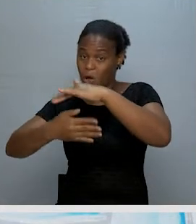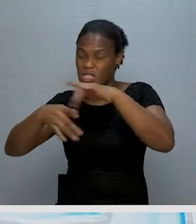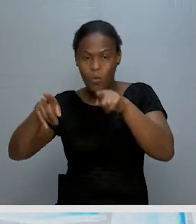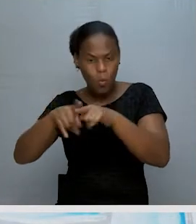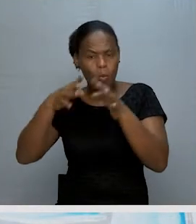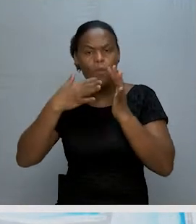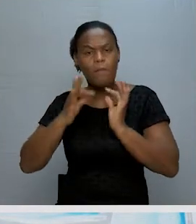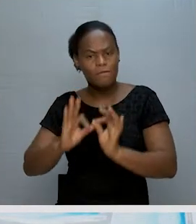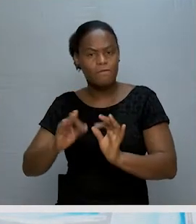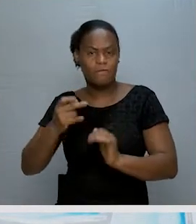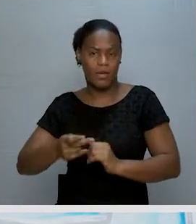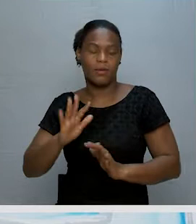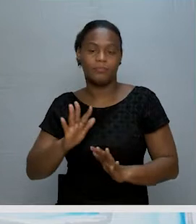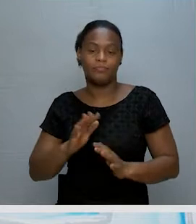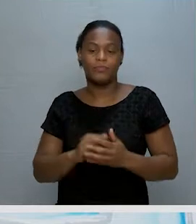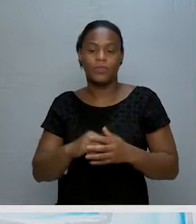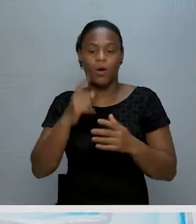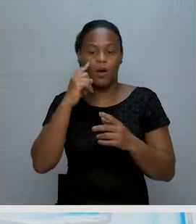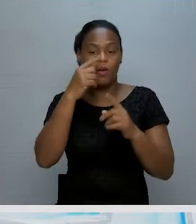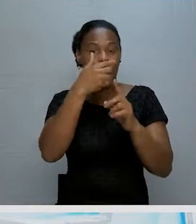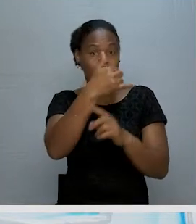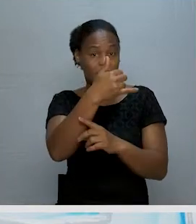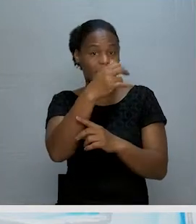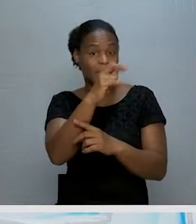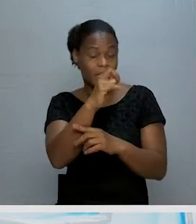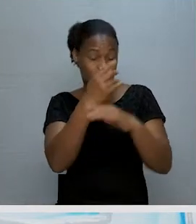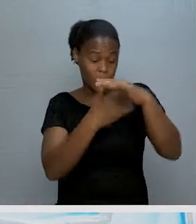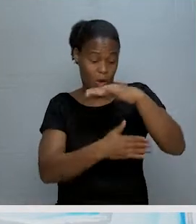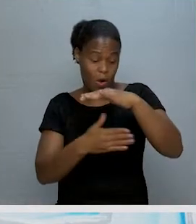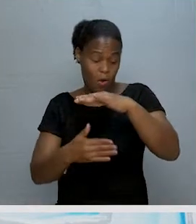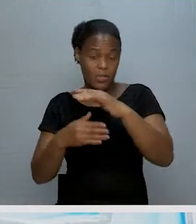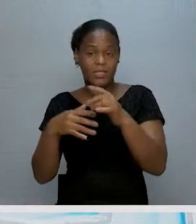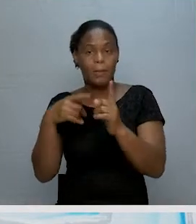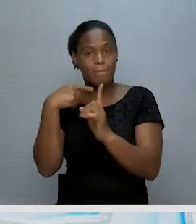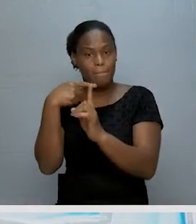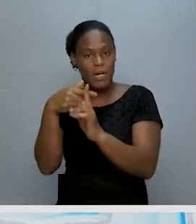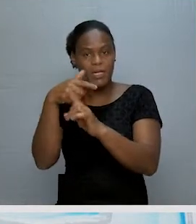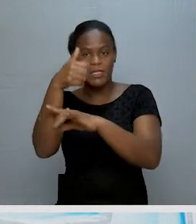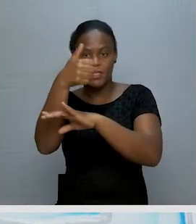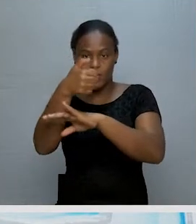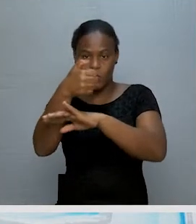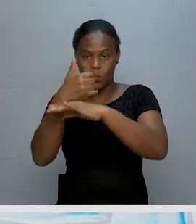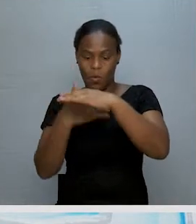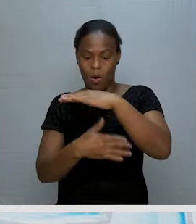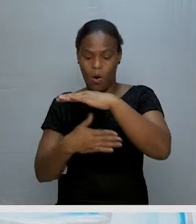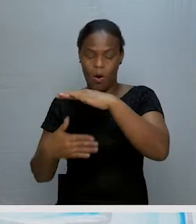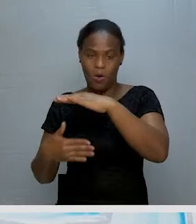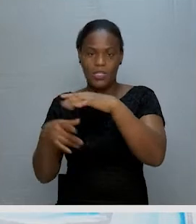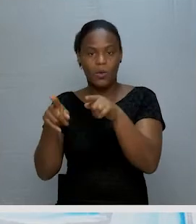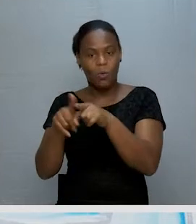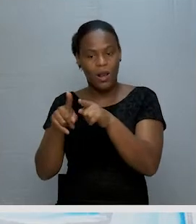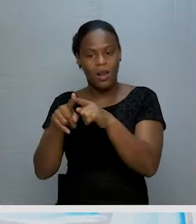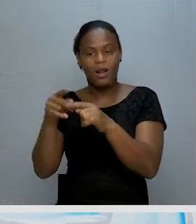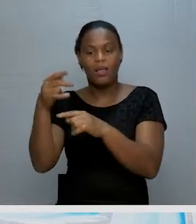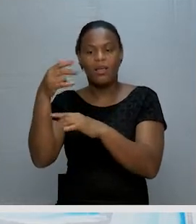como está. Então, a soma de 23 onzeavos com 5 onzeavos